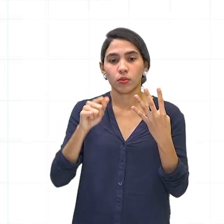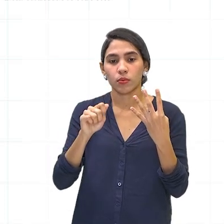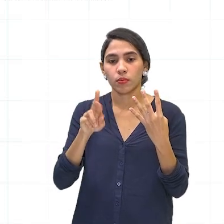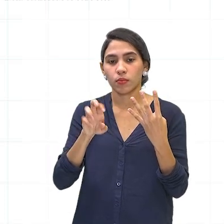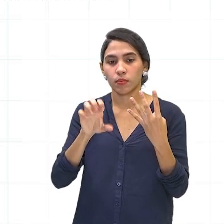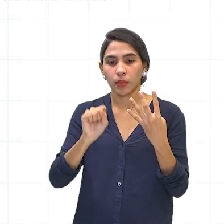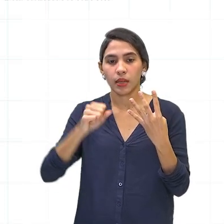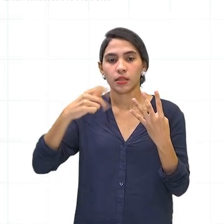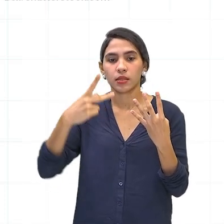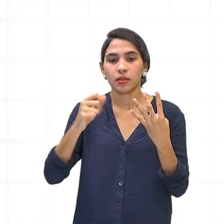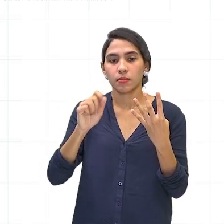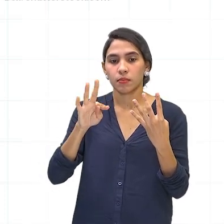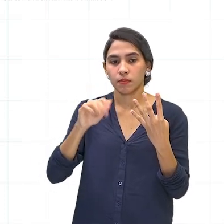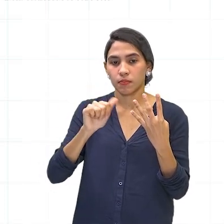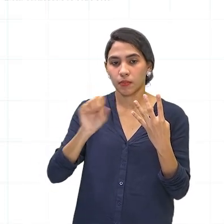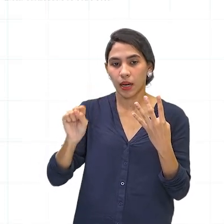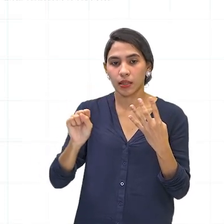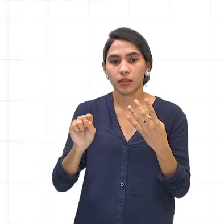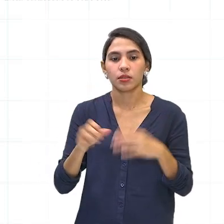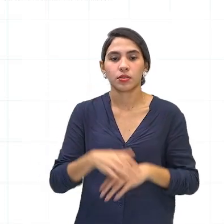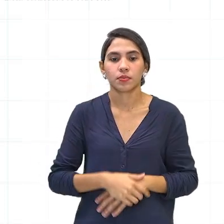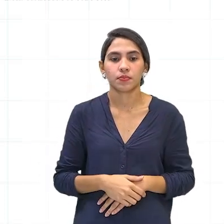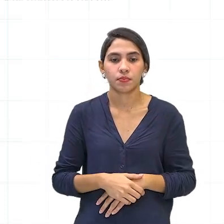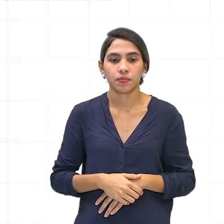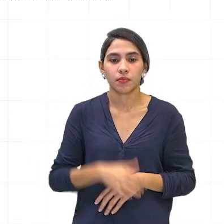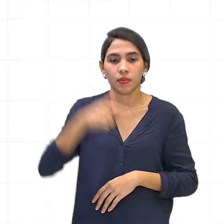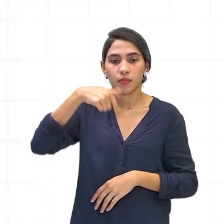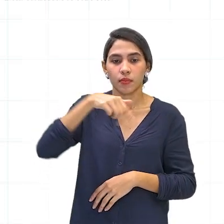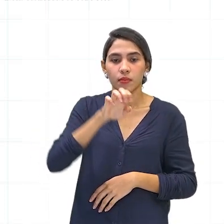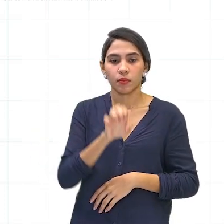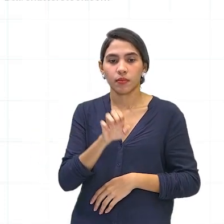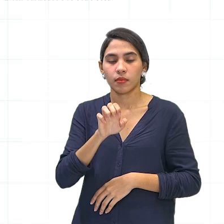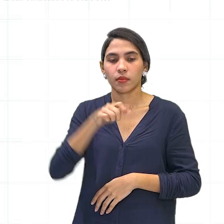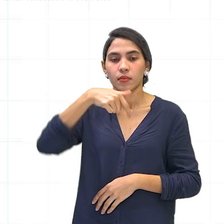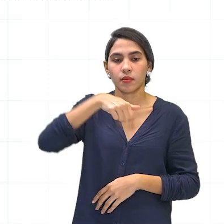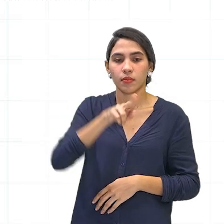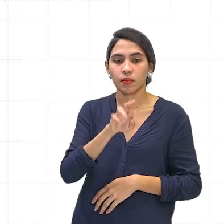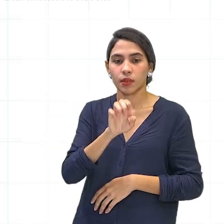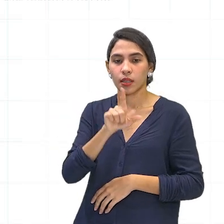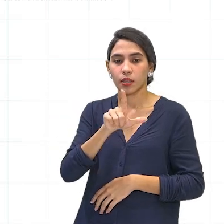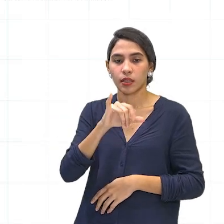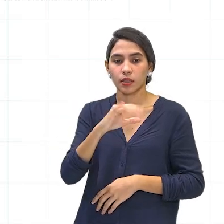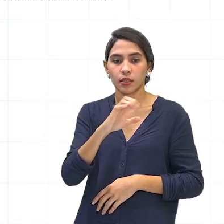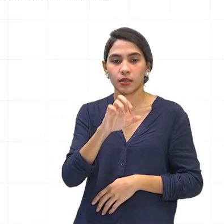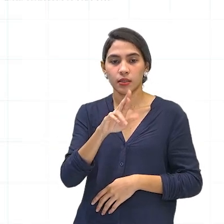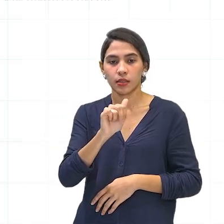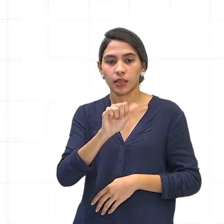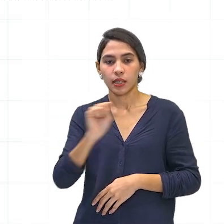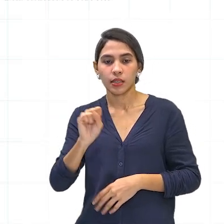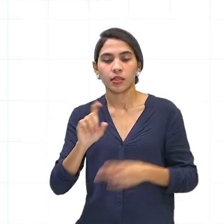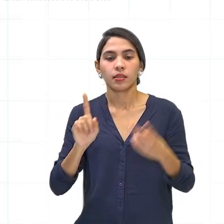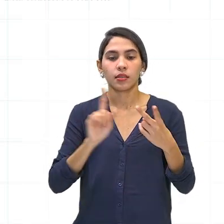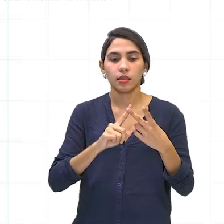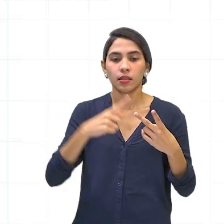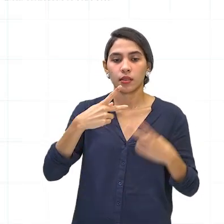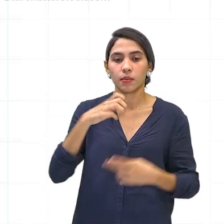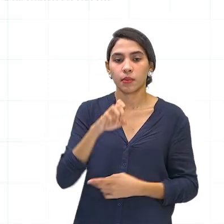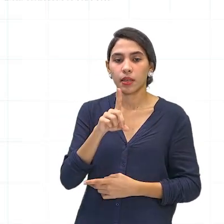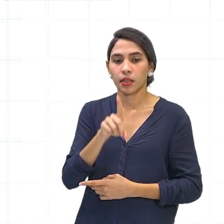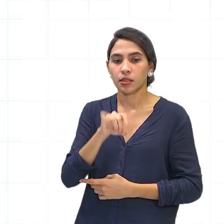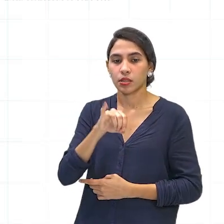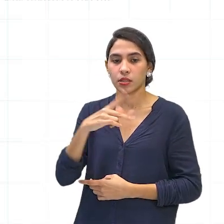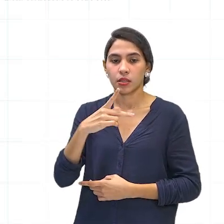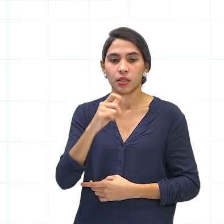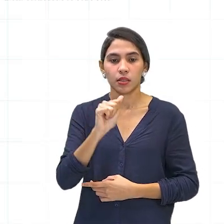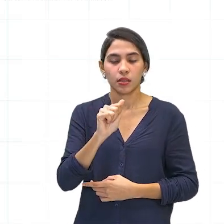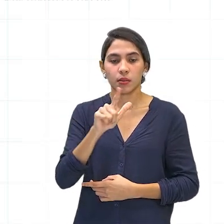par de quelíceras e um par de pedipalpos. Não possuem antenas e o seu corpo vai ser dividido aí em cefalotórax e